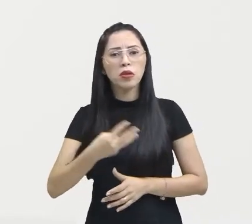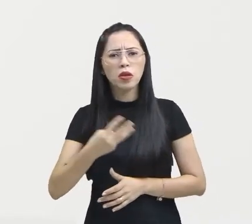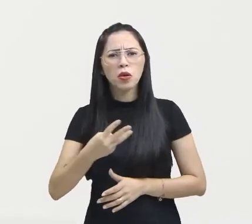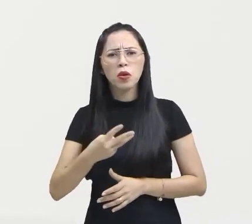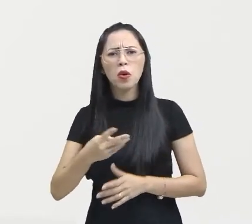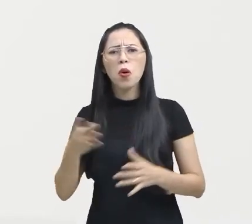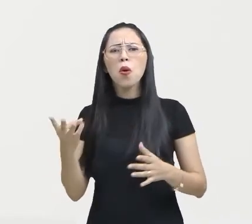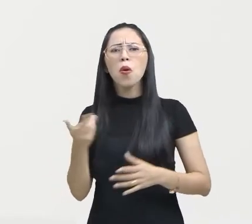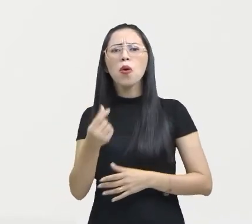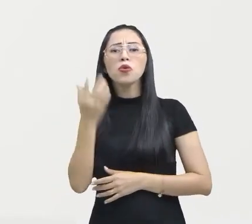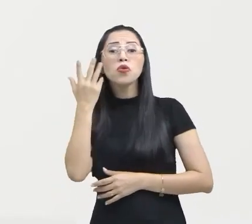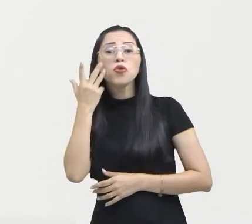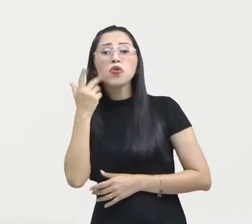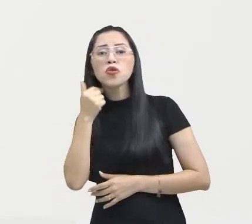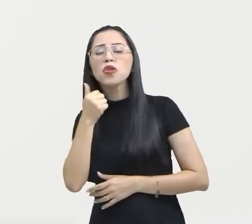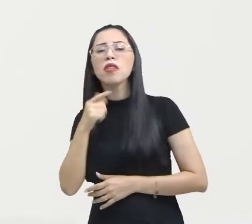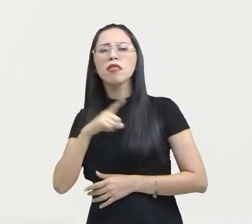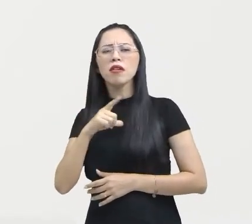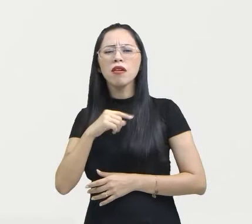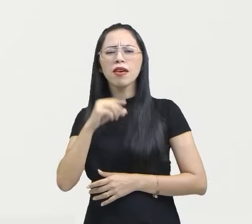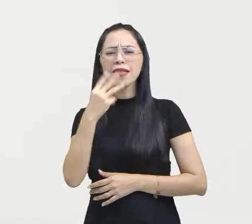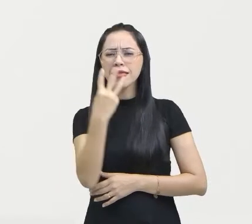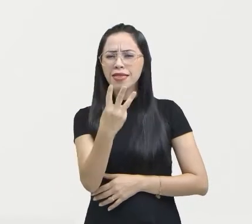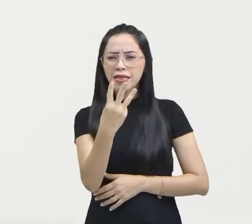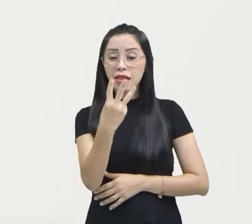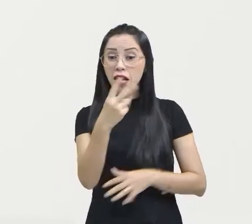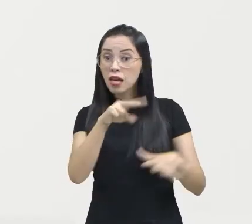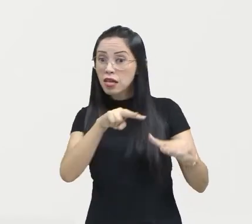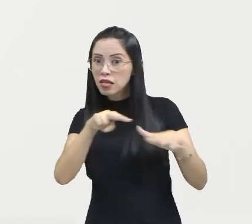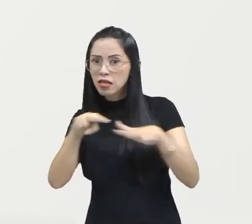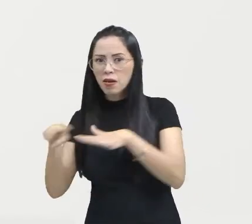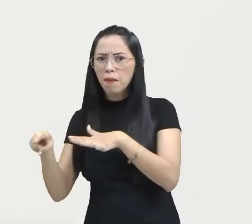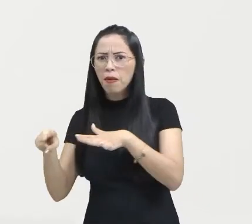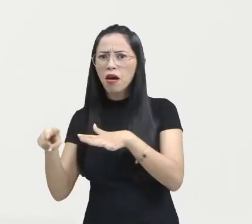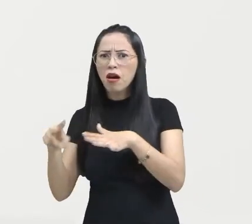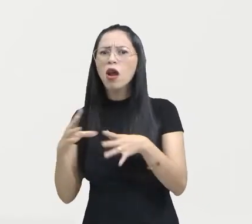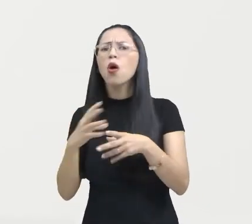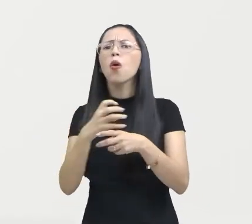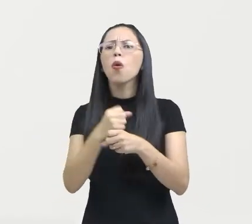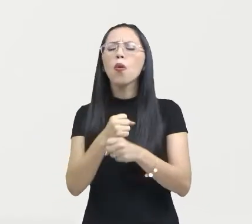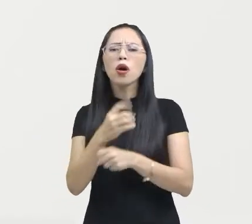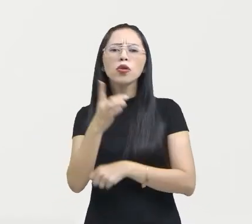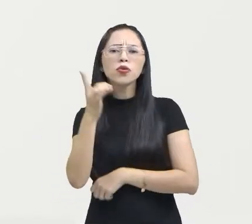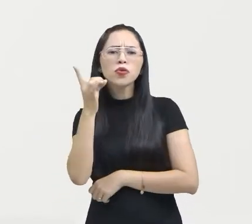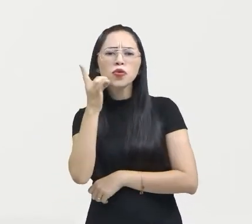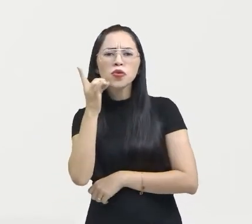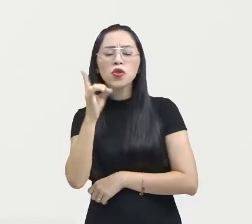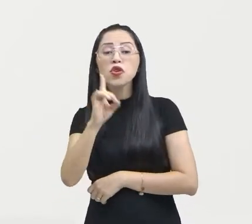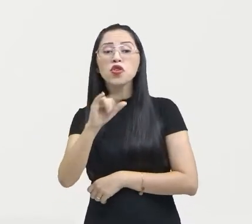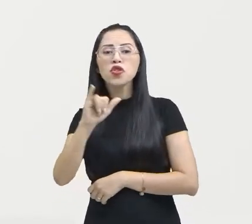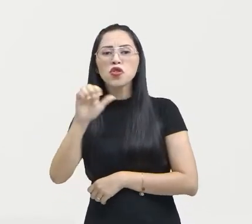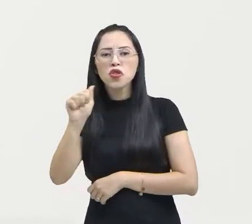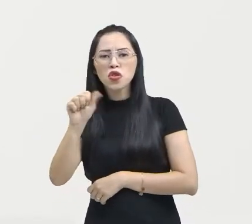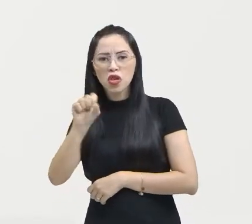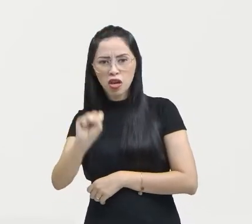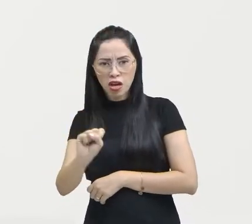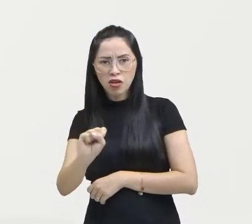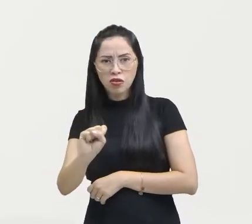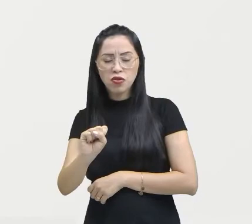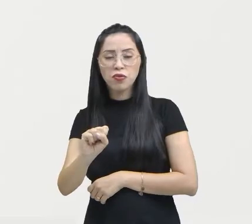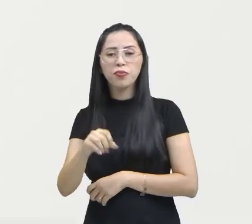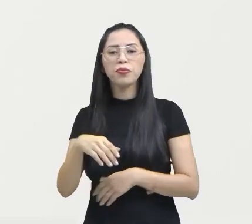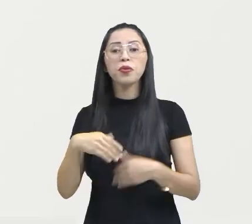tem 3 semanas? Letra A, 7 dias. Letra B, 14 dias. Letra C, 21 dias. Ou letra